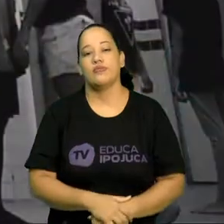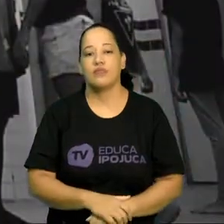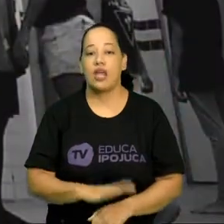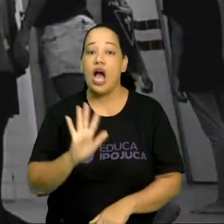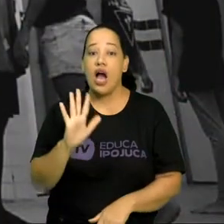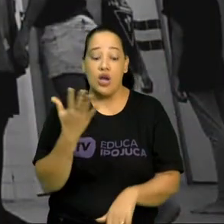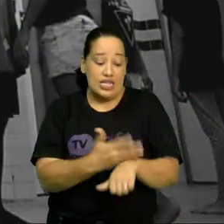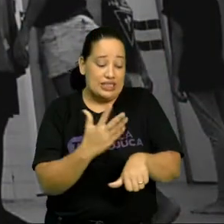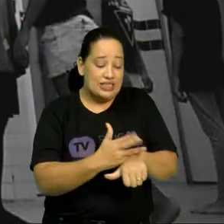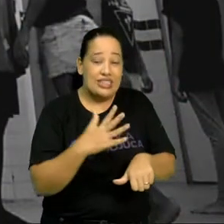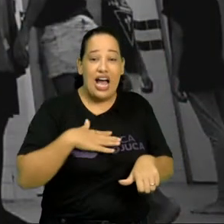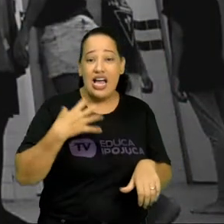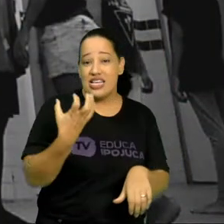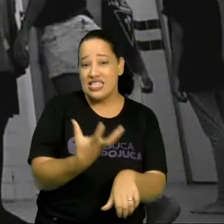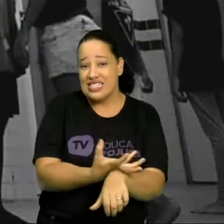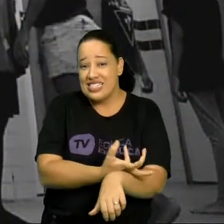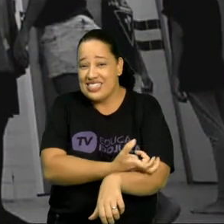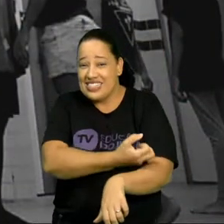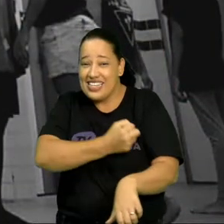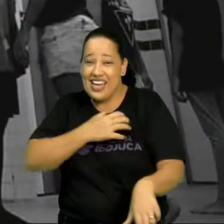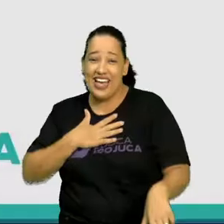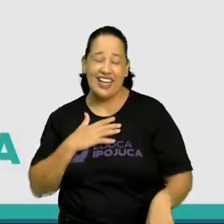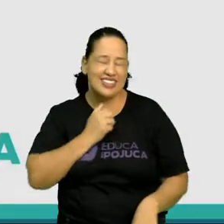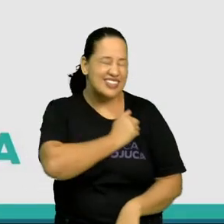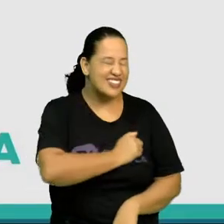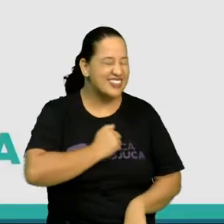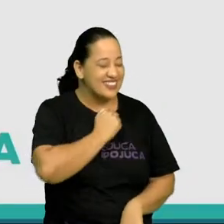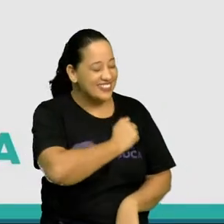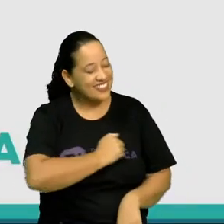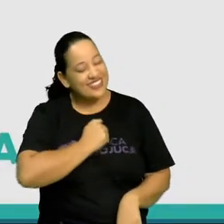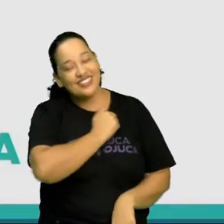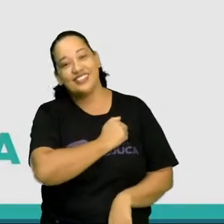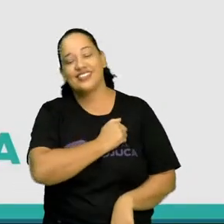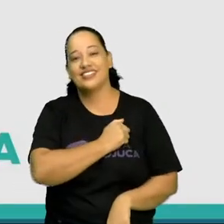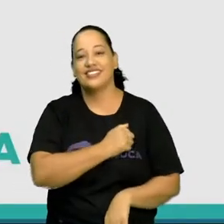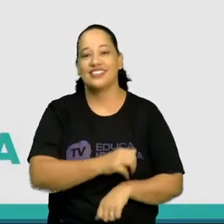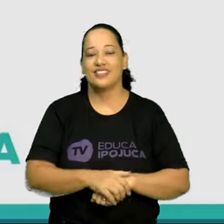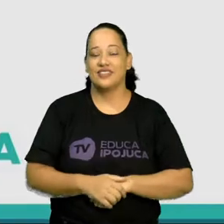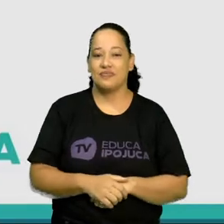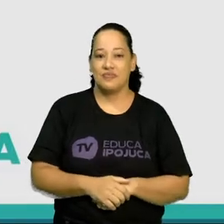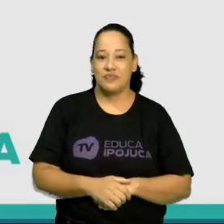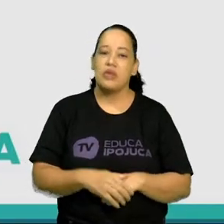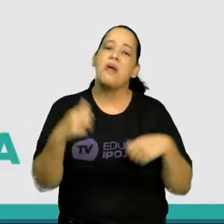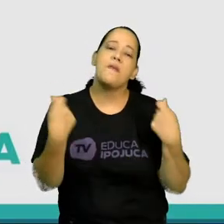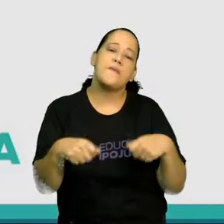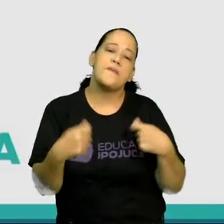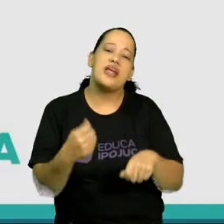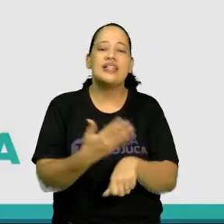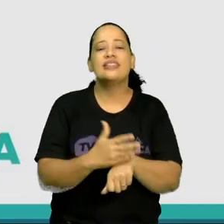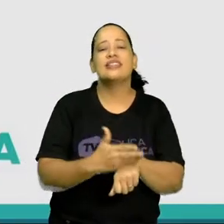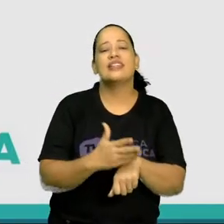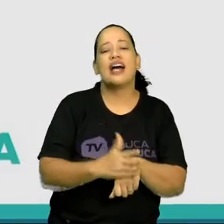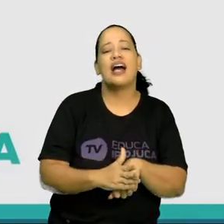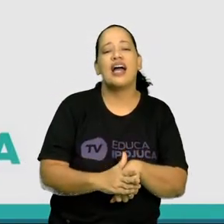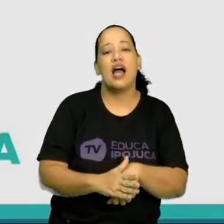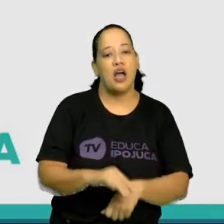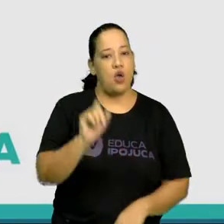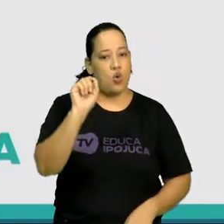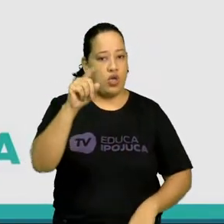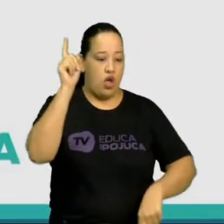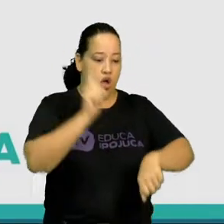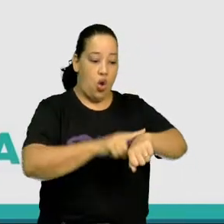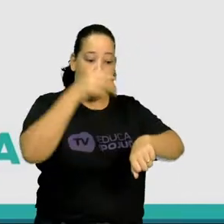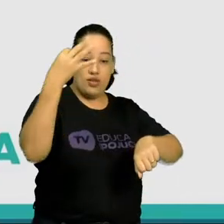Ensaiando. Oh, meu Deus, que emoção, que saudades desses momentos. O que é preciso num ensaio?